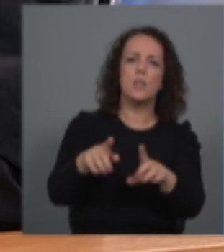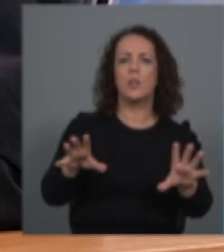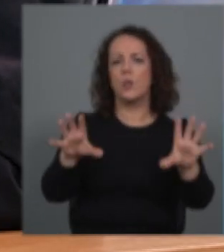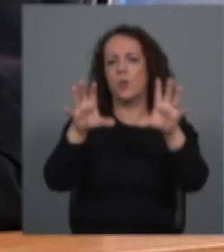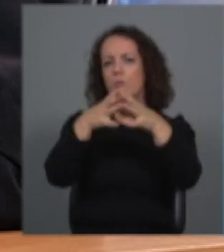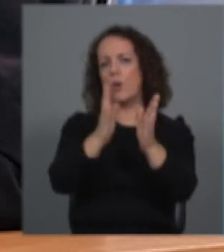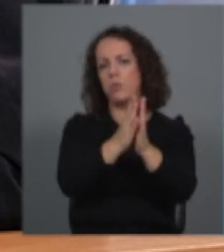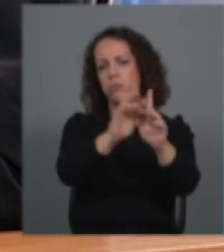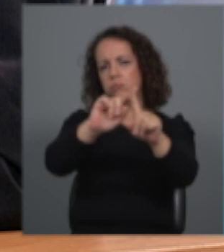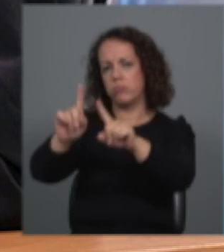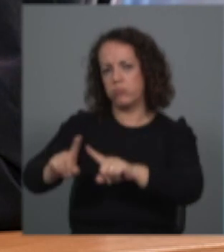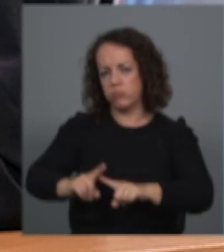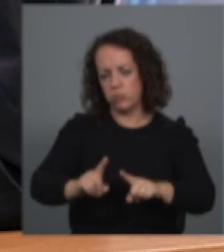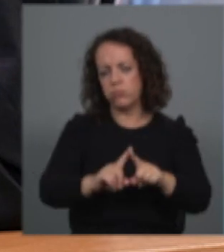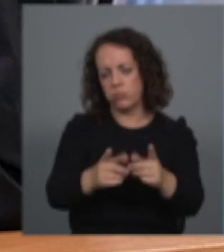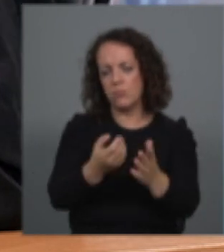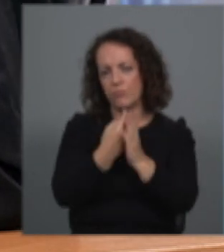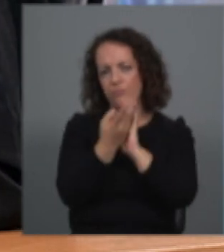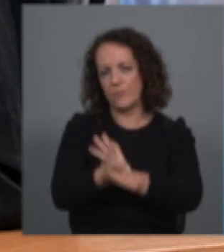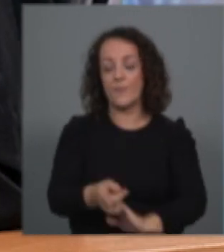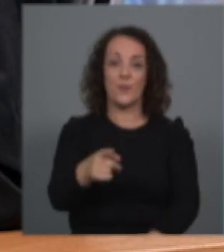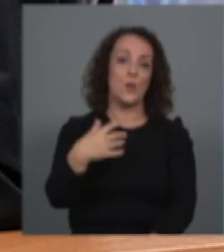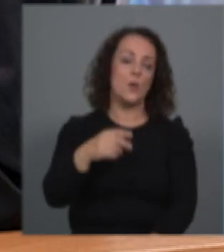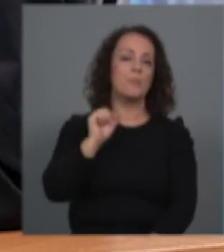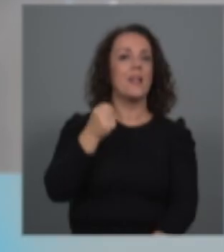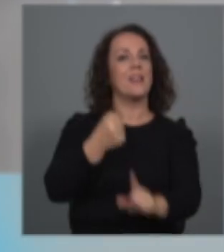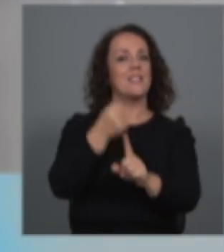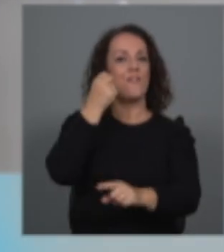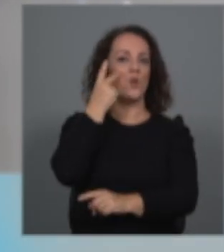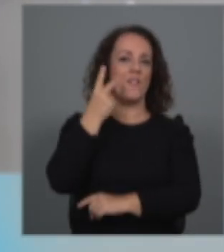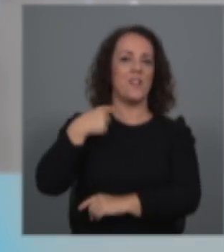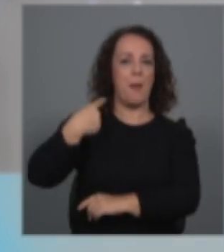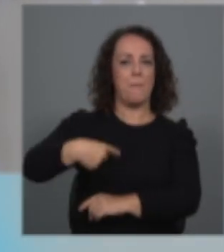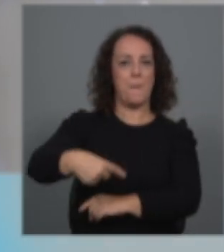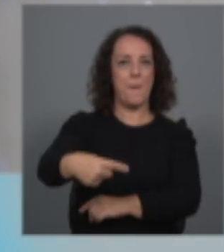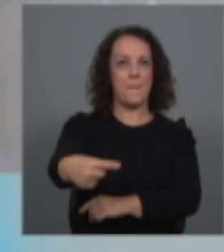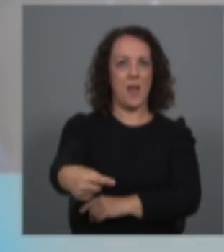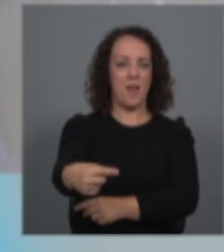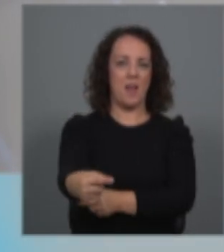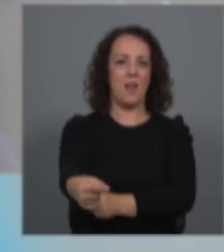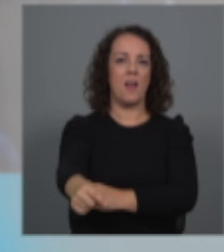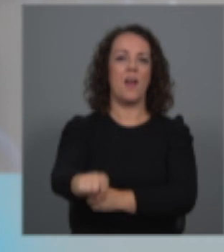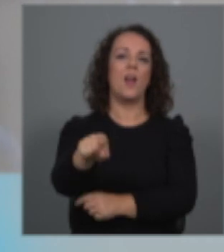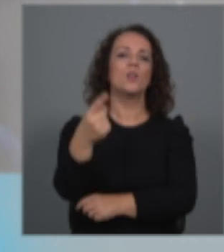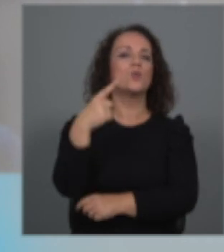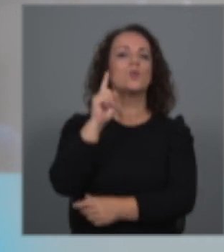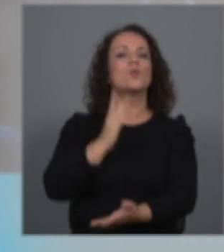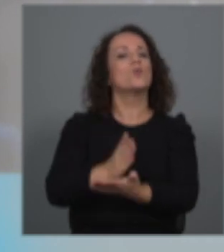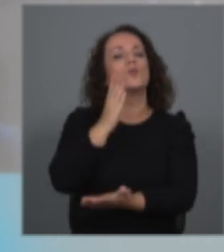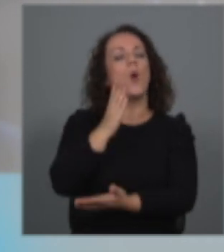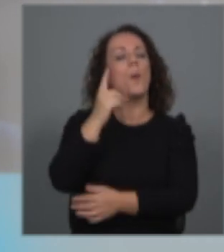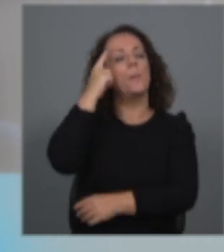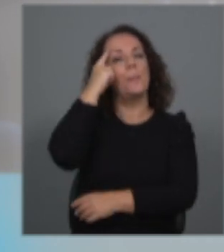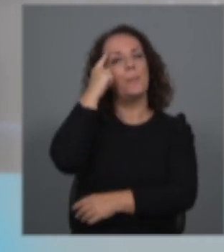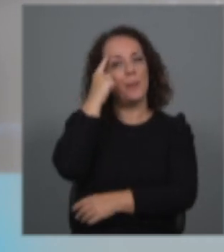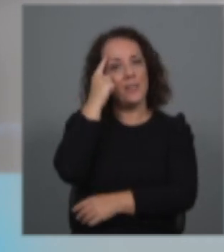religiosas, paroquiais. São desafios para o cotidiano, não só para, enfim, para aqueles onde podemos pensar que se está